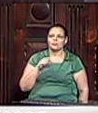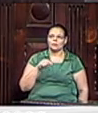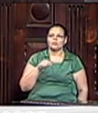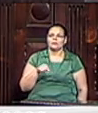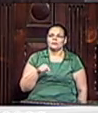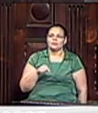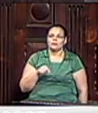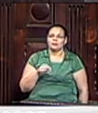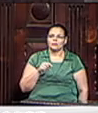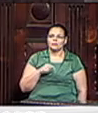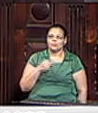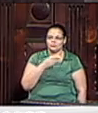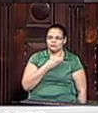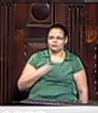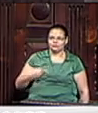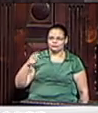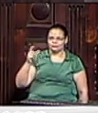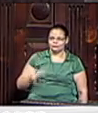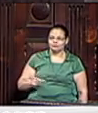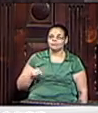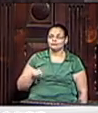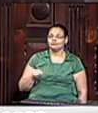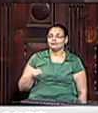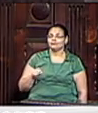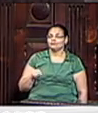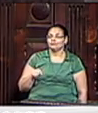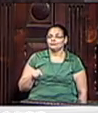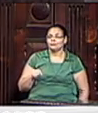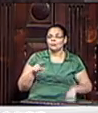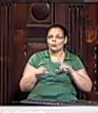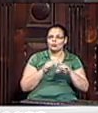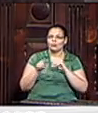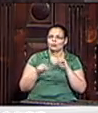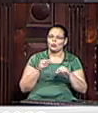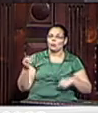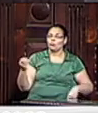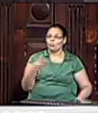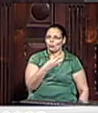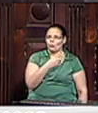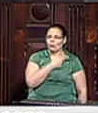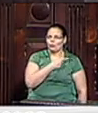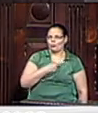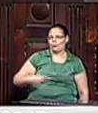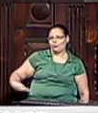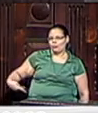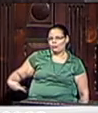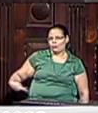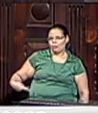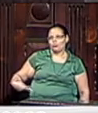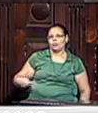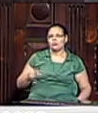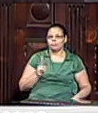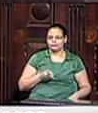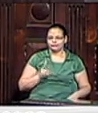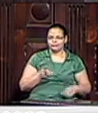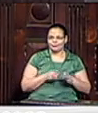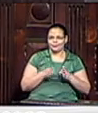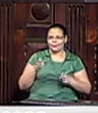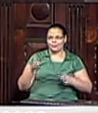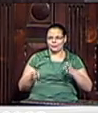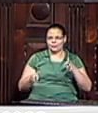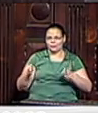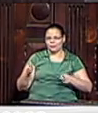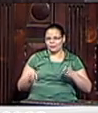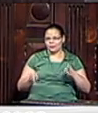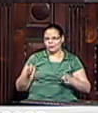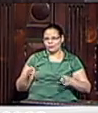chama a Executiva e aí escolhe um novo presidente para completar o mandato de